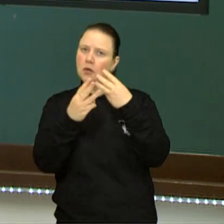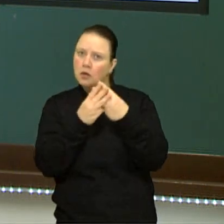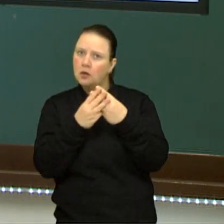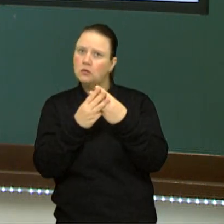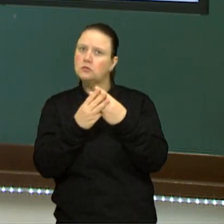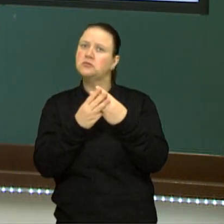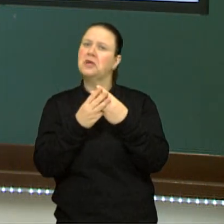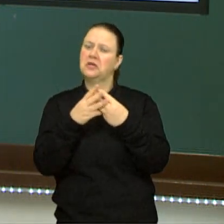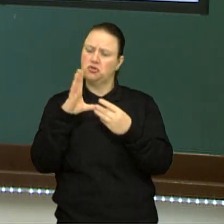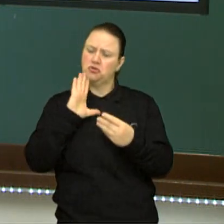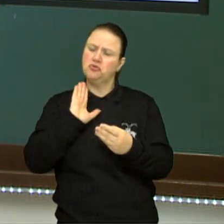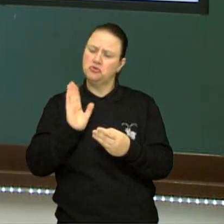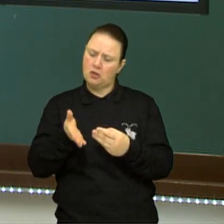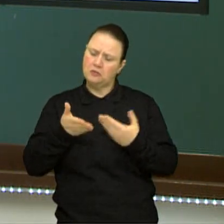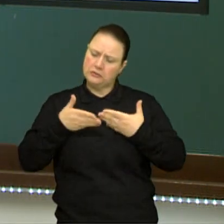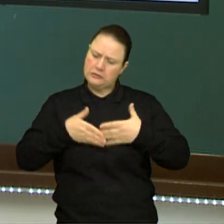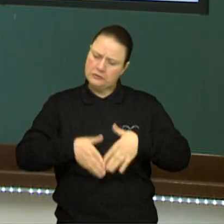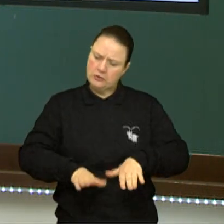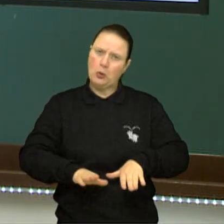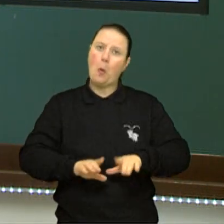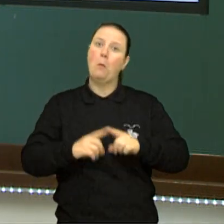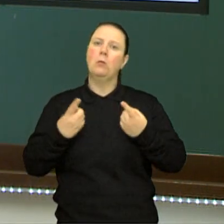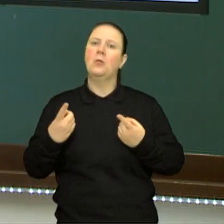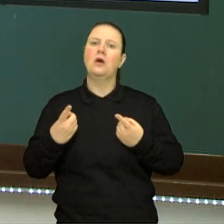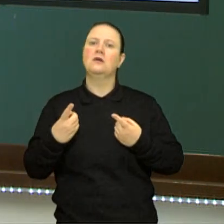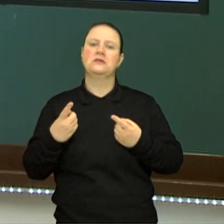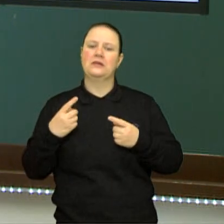judeus como etnia, tá bom, pessoal?